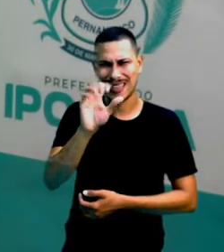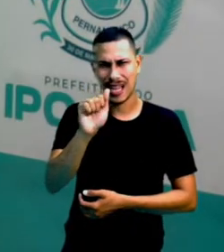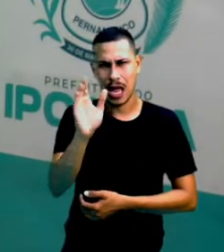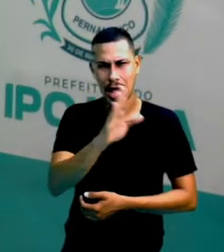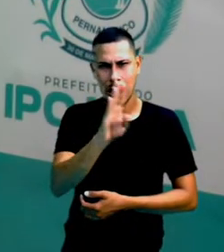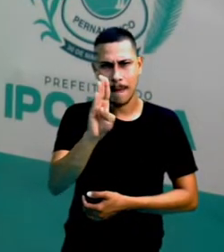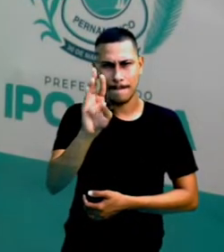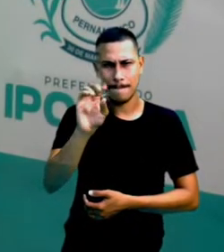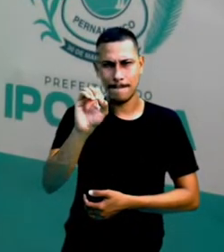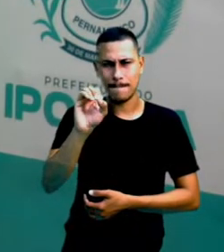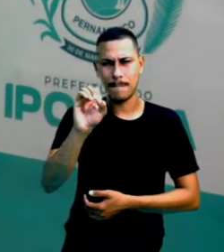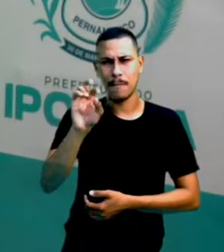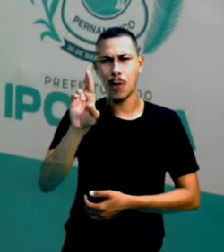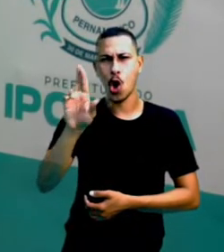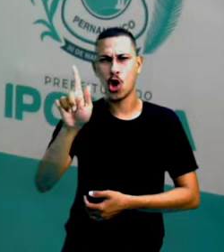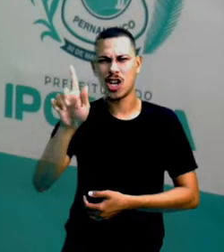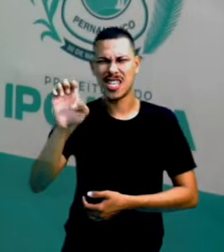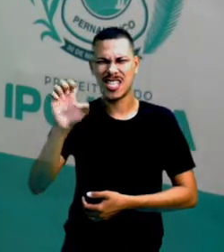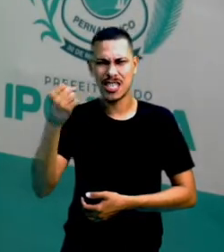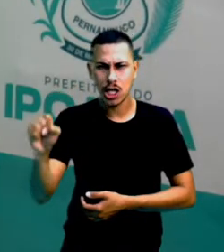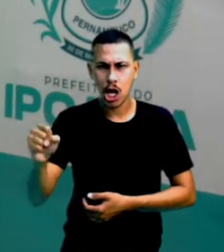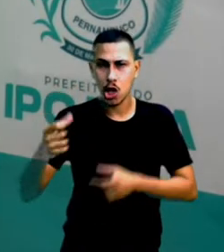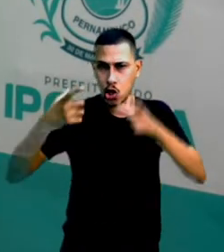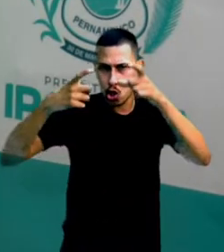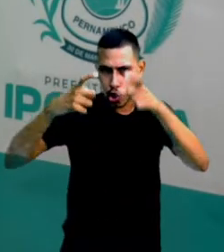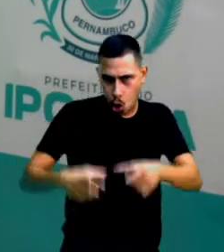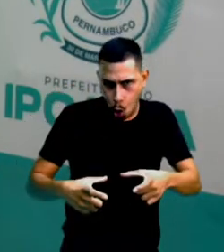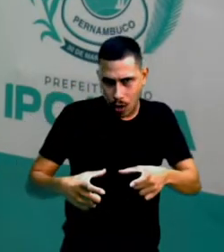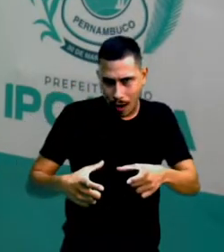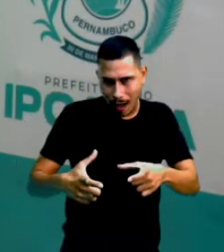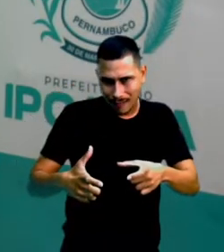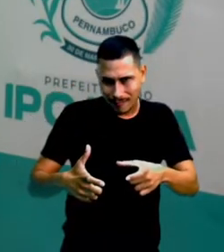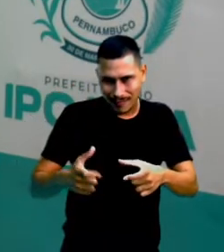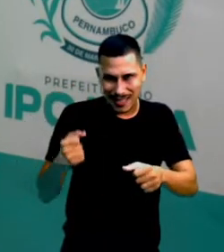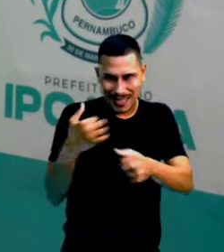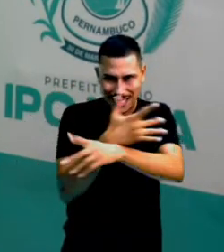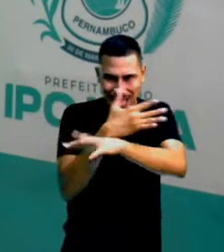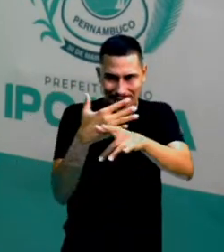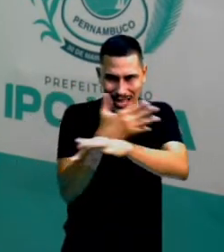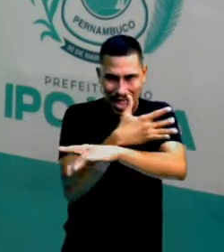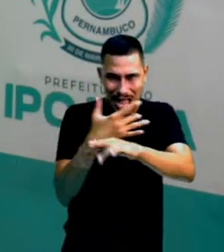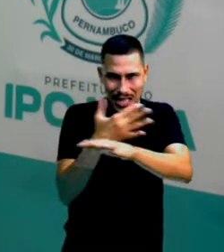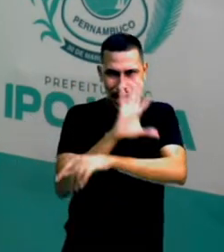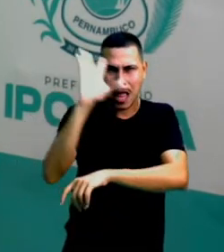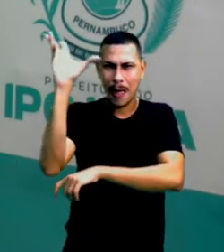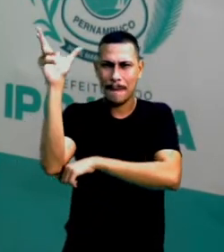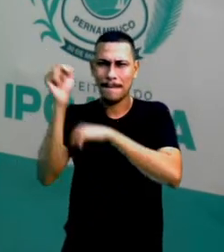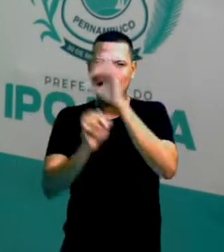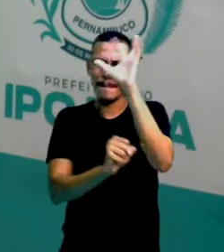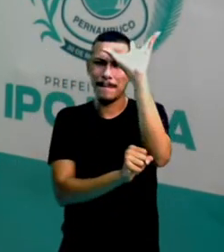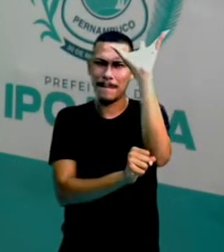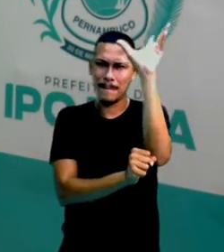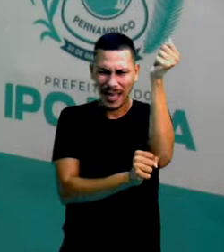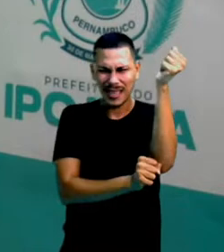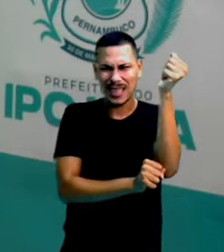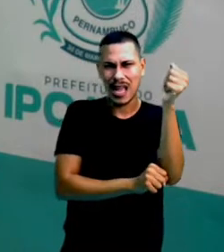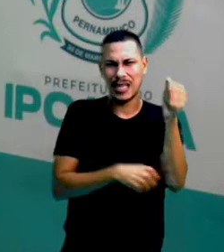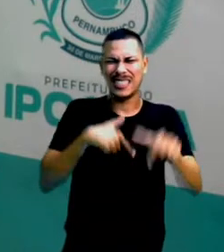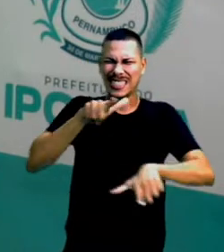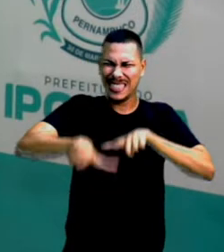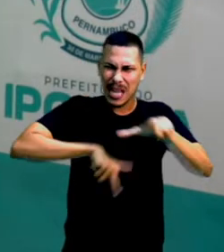criança de Zona da Mata, como aqui em Pojuca. Ele trabalhou no corte da cana com 10 anos de